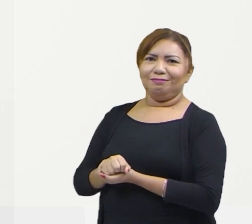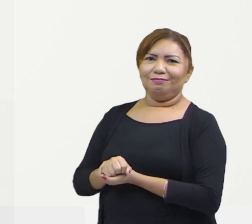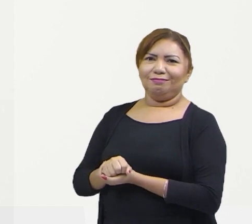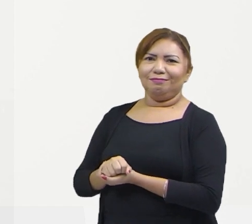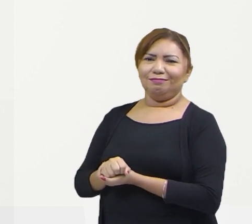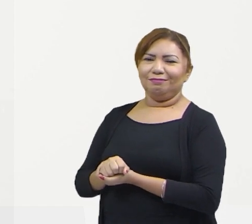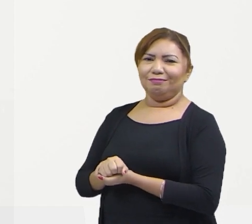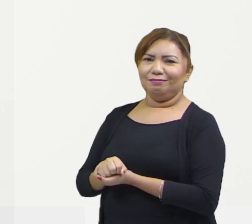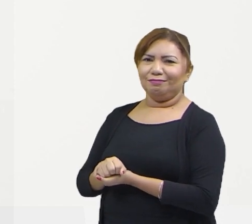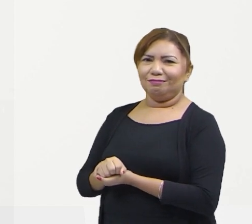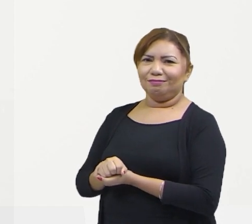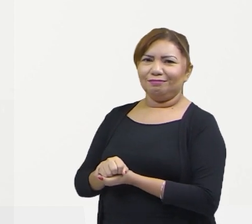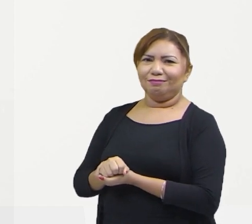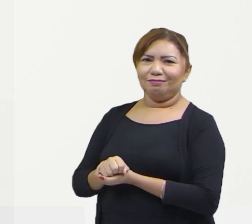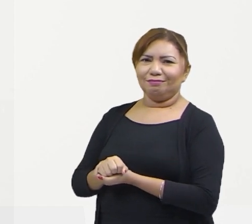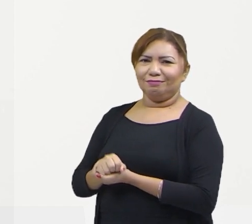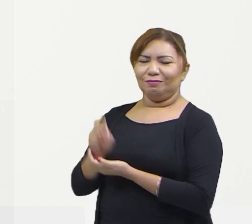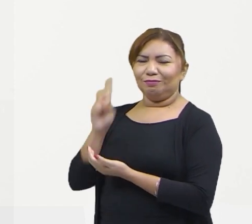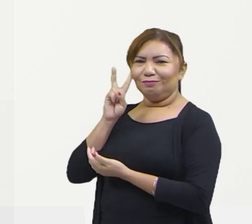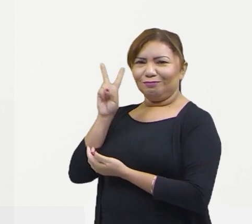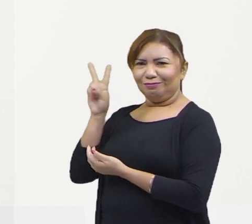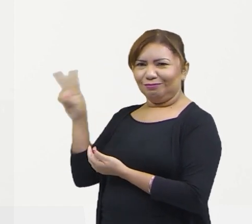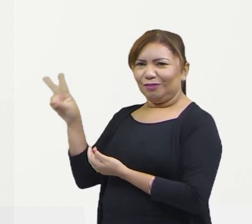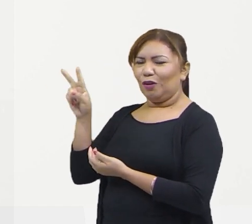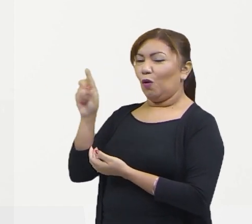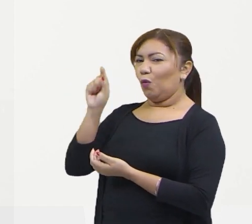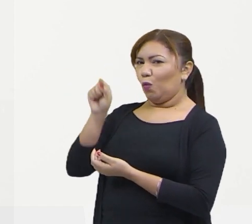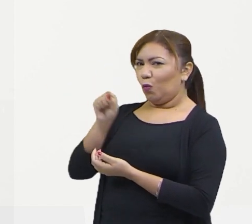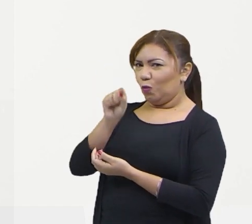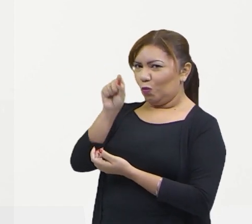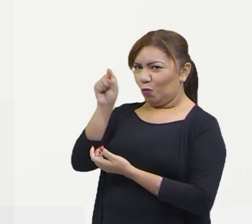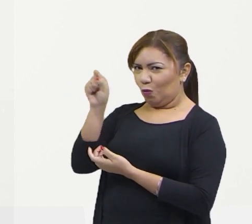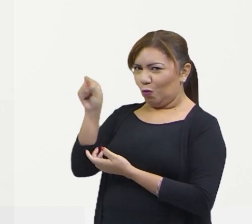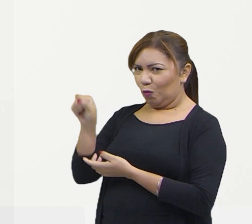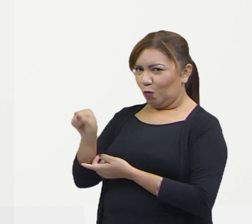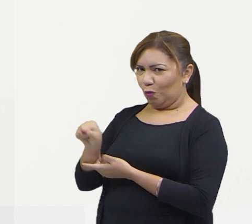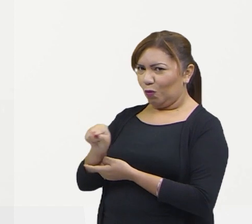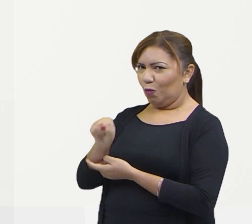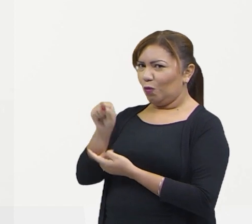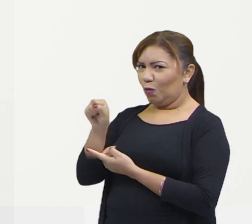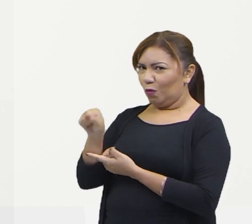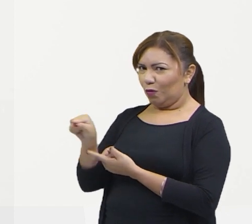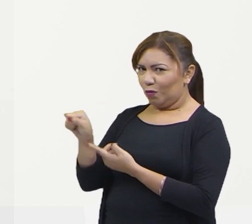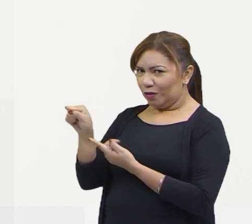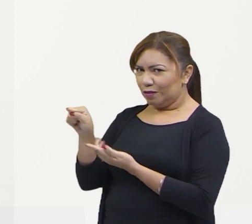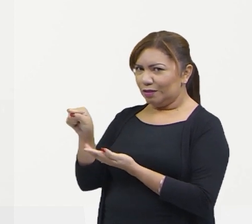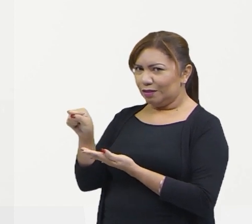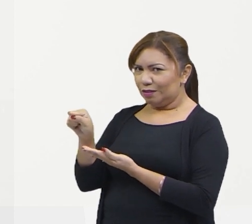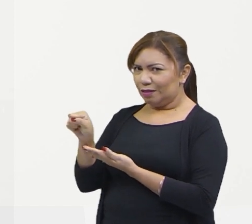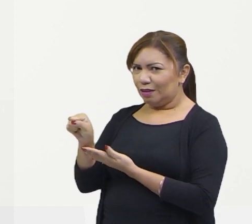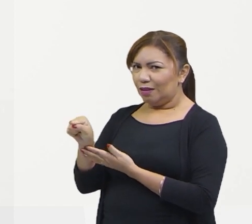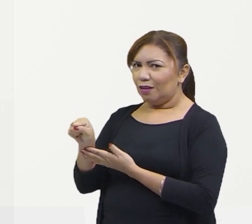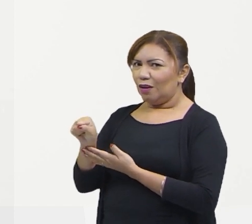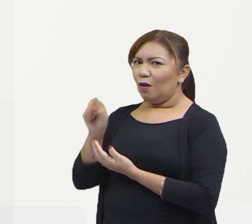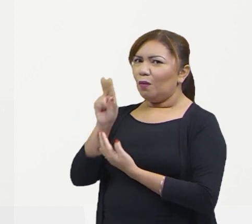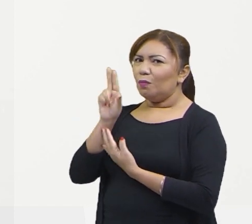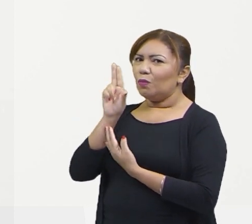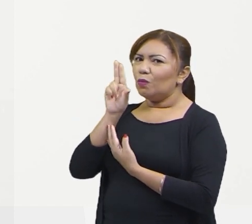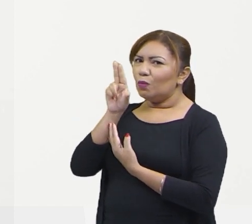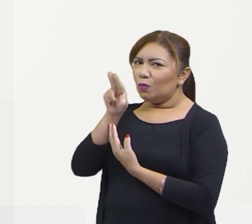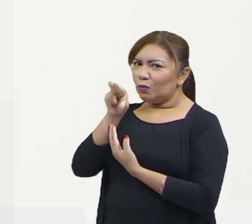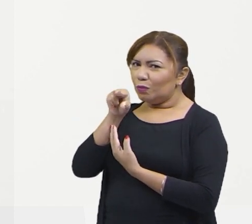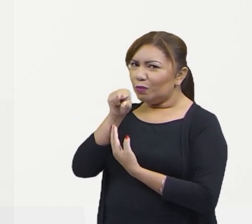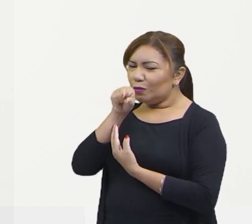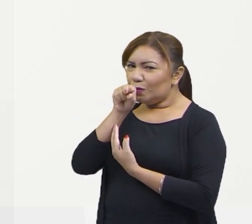Olha aqui, ó. Eu fiz o numeral 2. Fecho, puxo o pescocinho